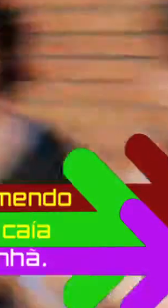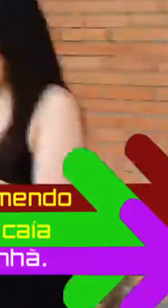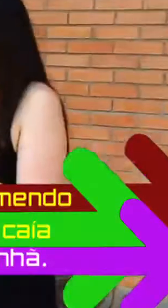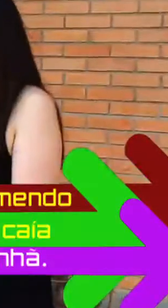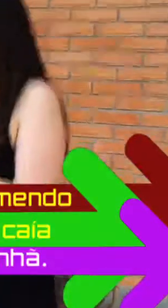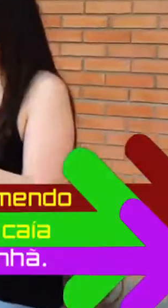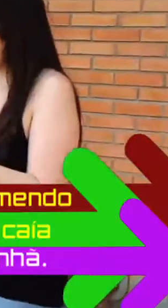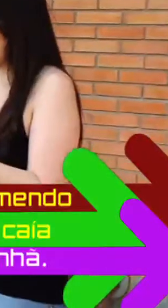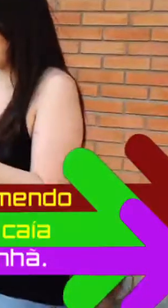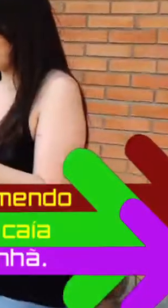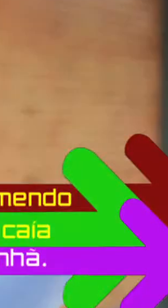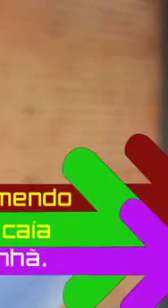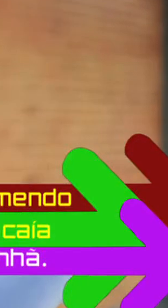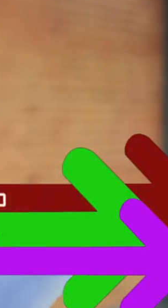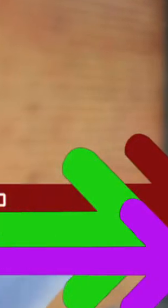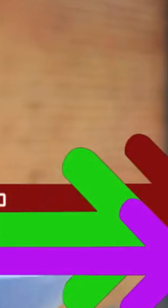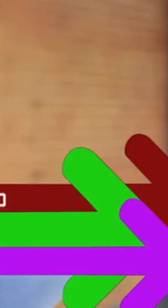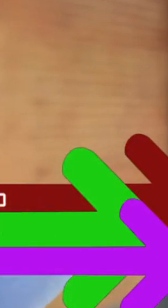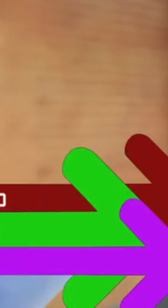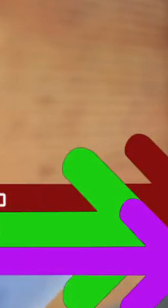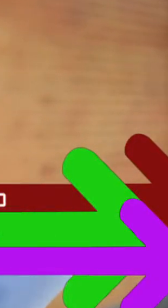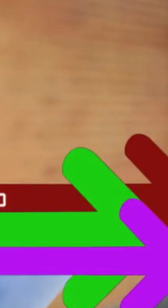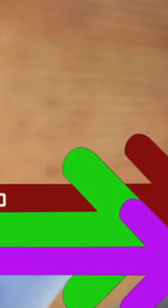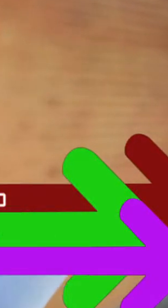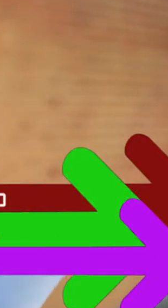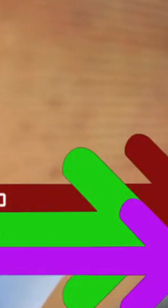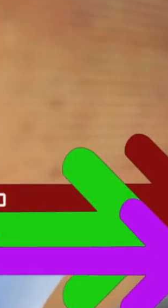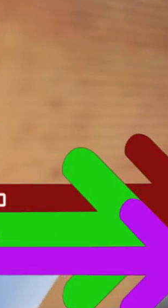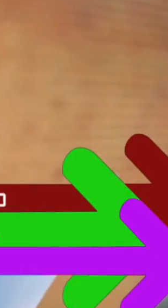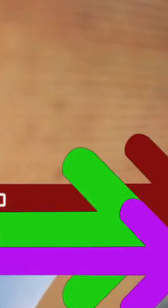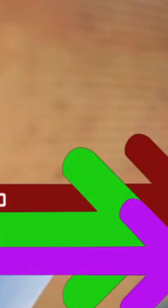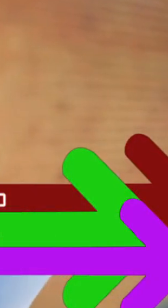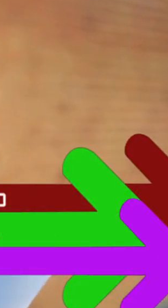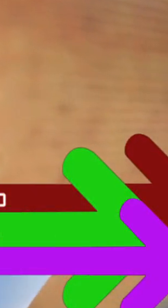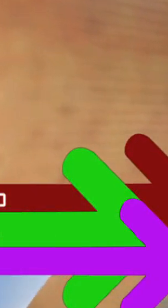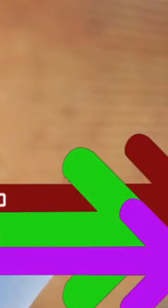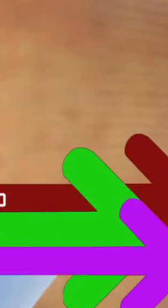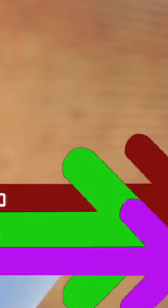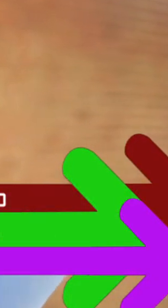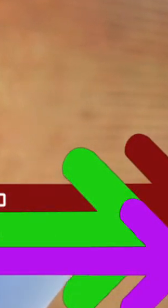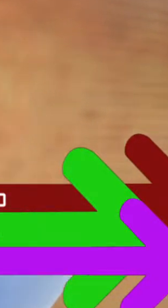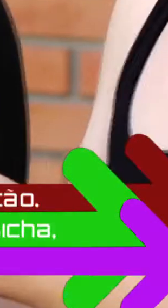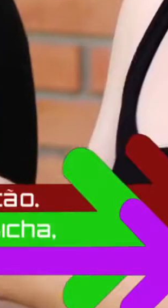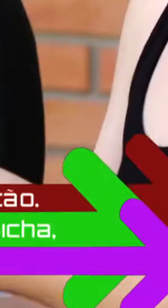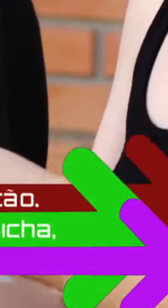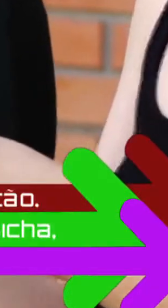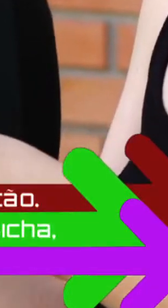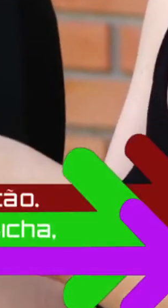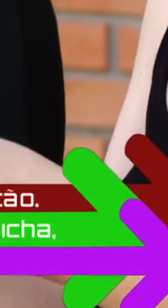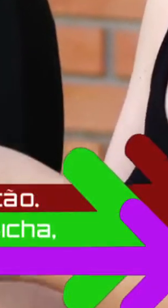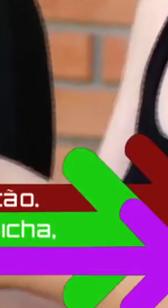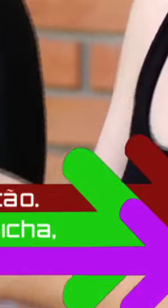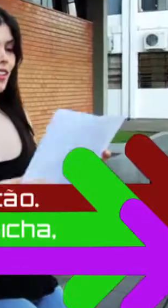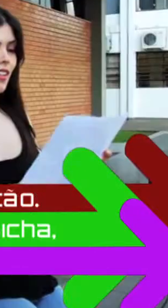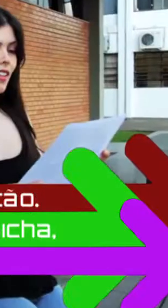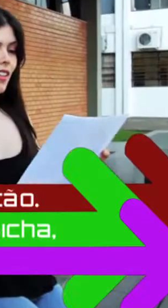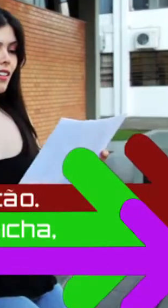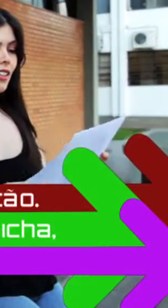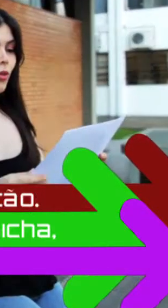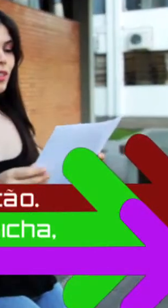caía forte logo no início daquela manhã. Vitória lhe ofereceu um ossinho que havia sobrado do almoço. Ele não deu a mínima